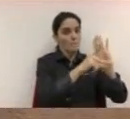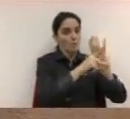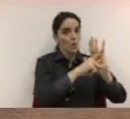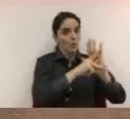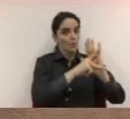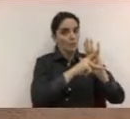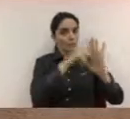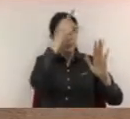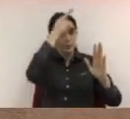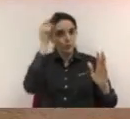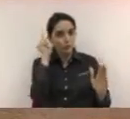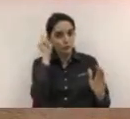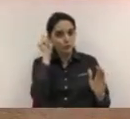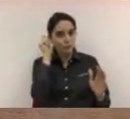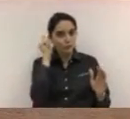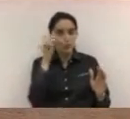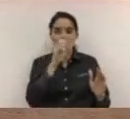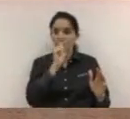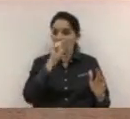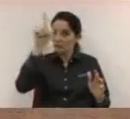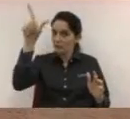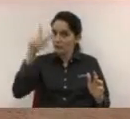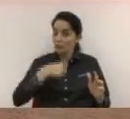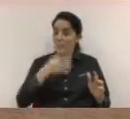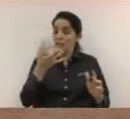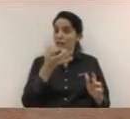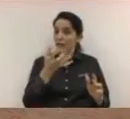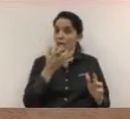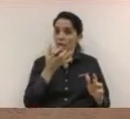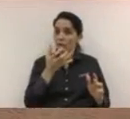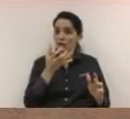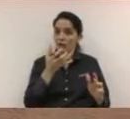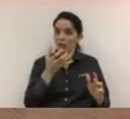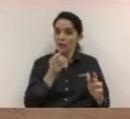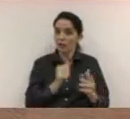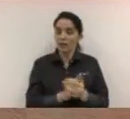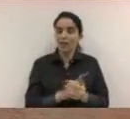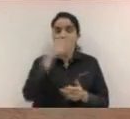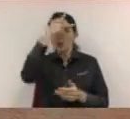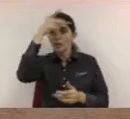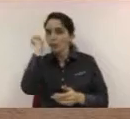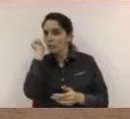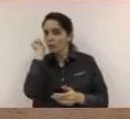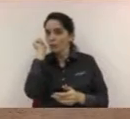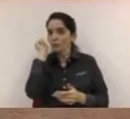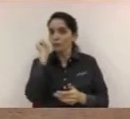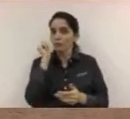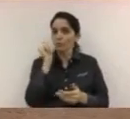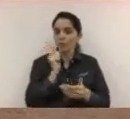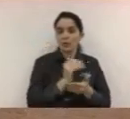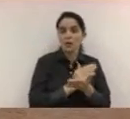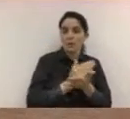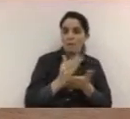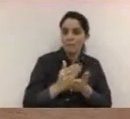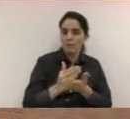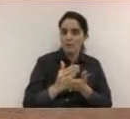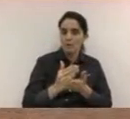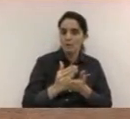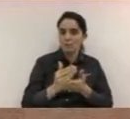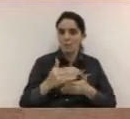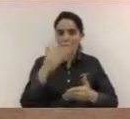história nos pertence. Então, eu quero cobrar iniciativas por parte dos órgãos municipais a fim de prosseguir o processo de tombamento permanente dos